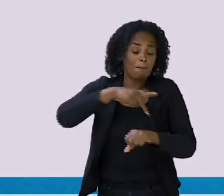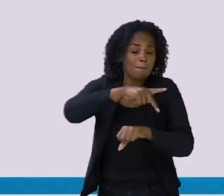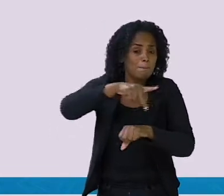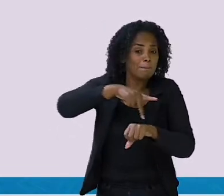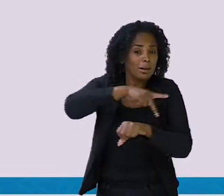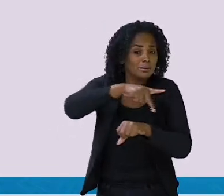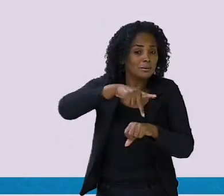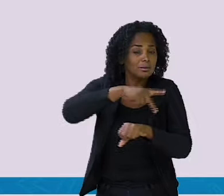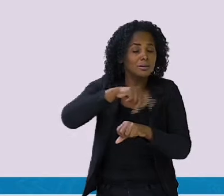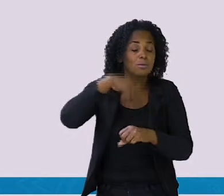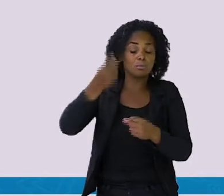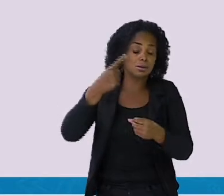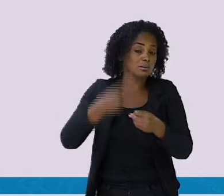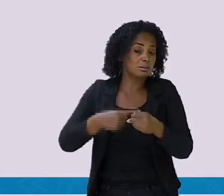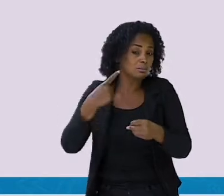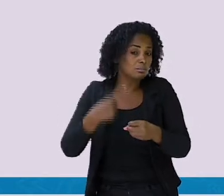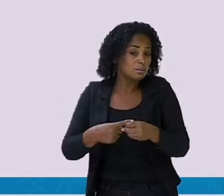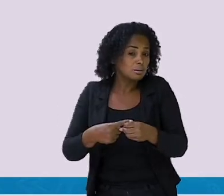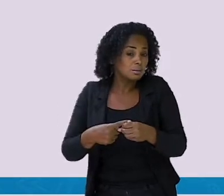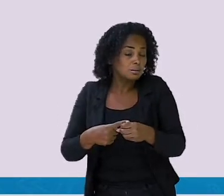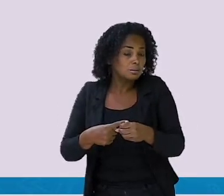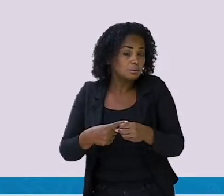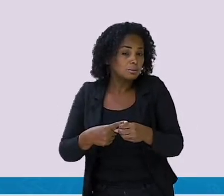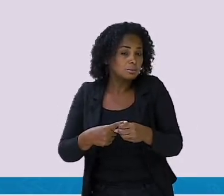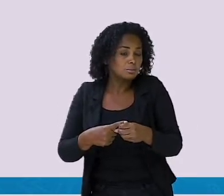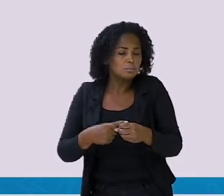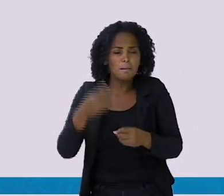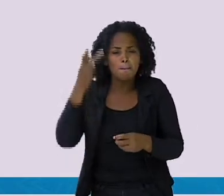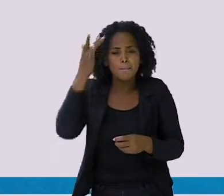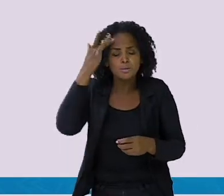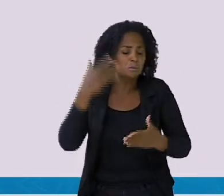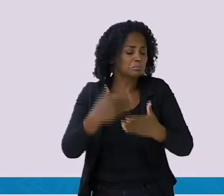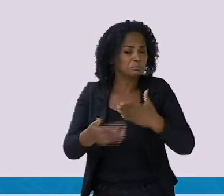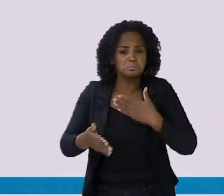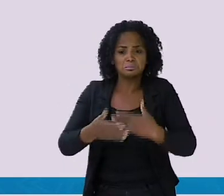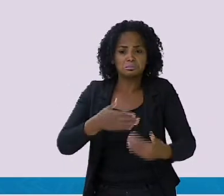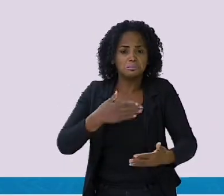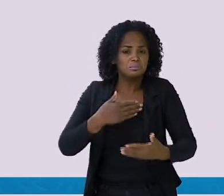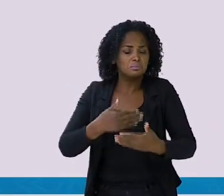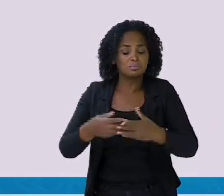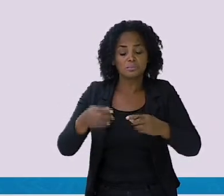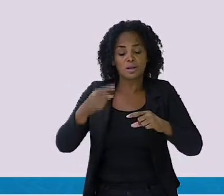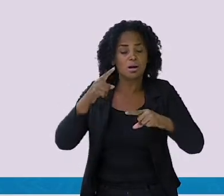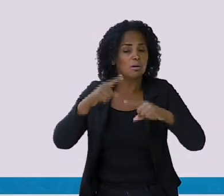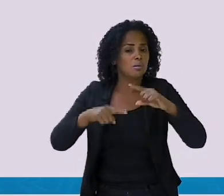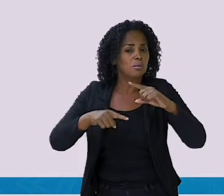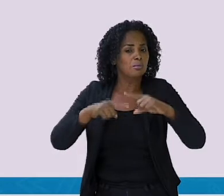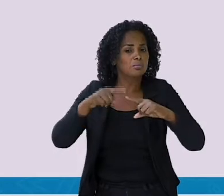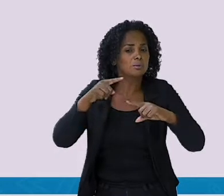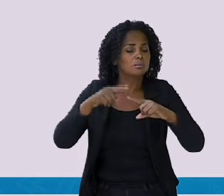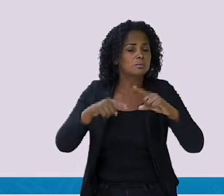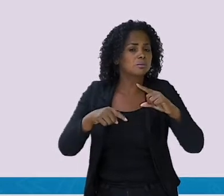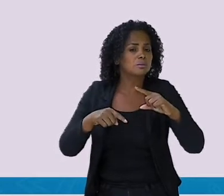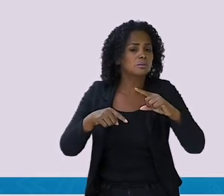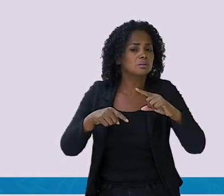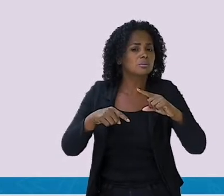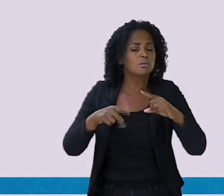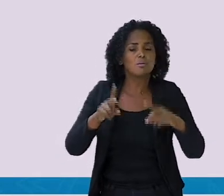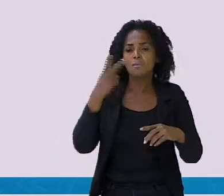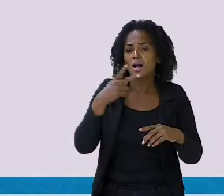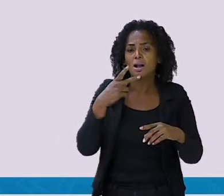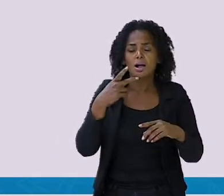idosos, de crianças, de adolescentes, de bebês, de pessoas que